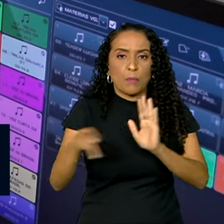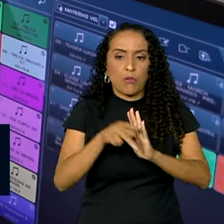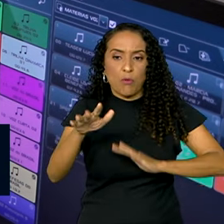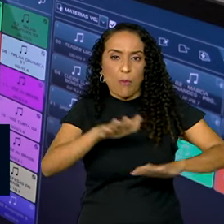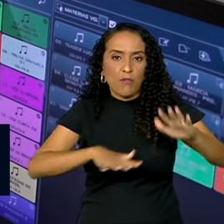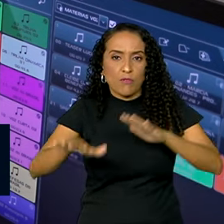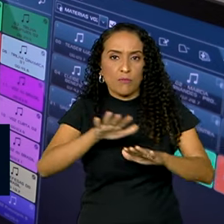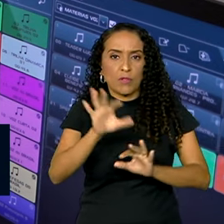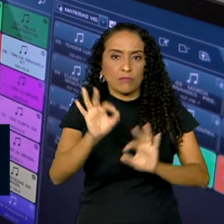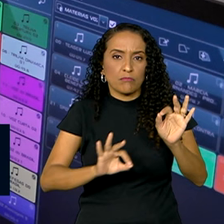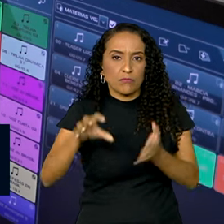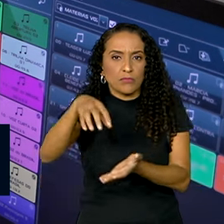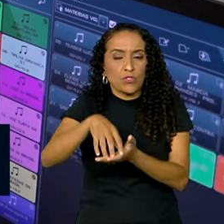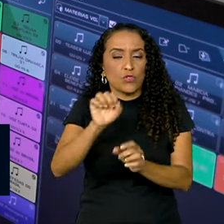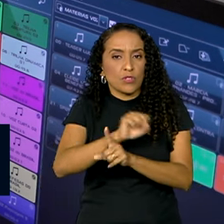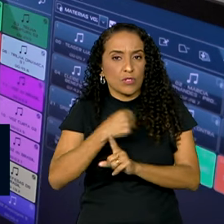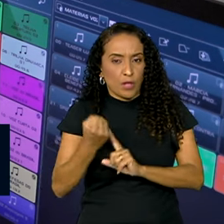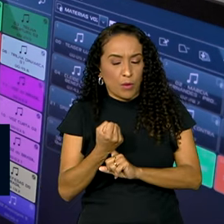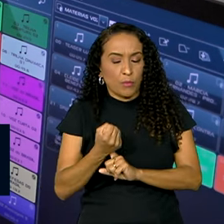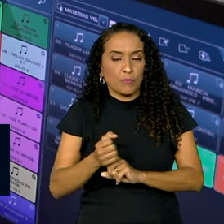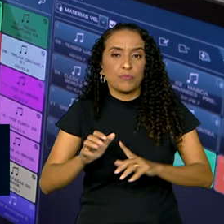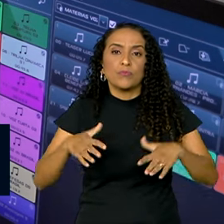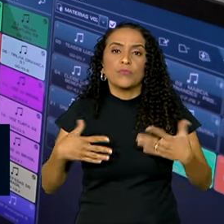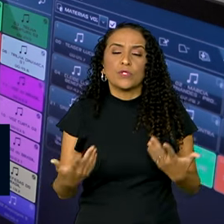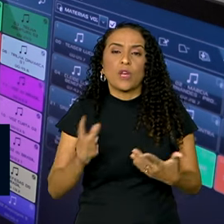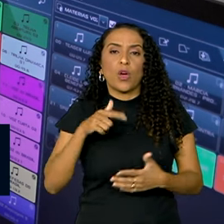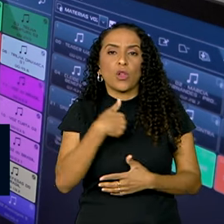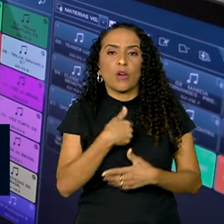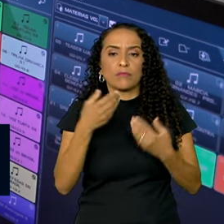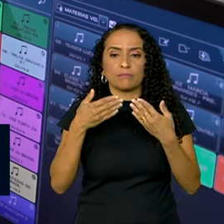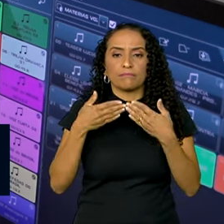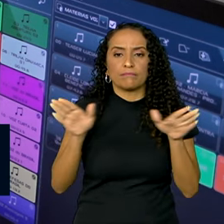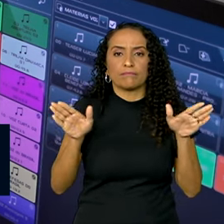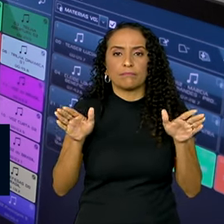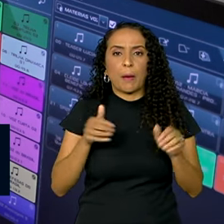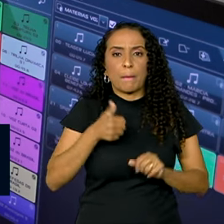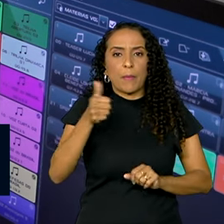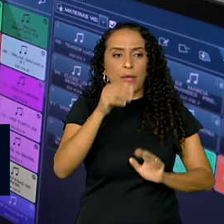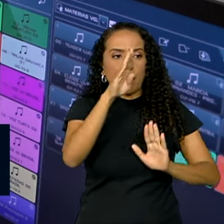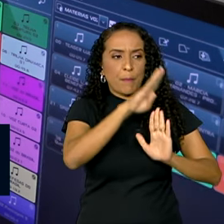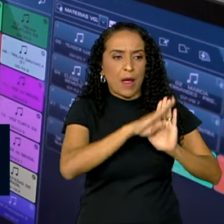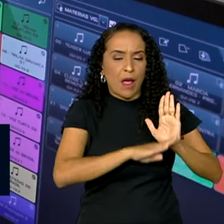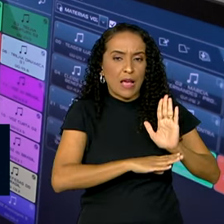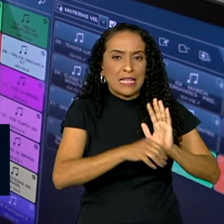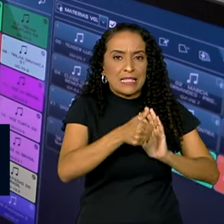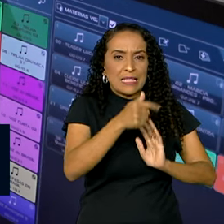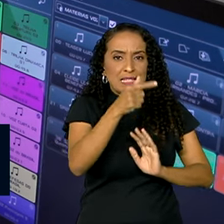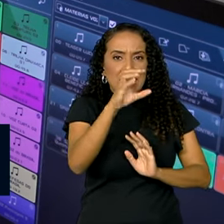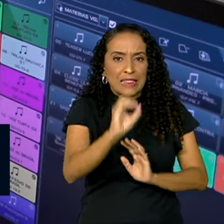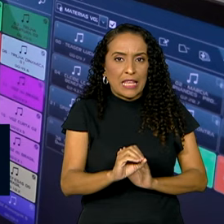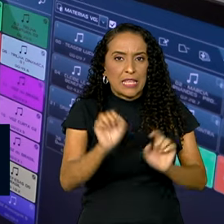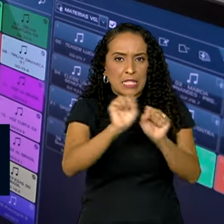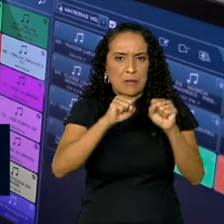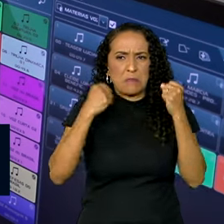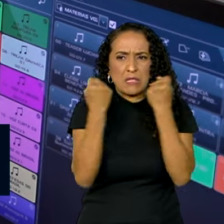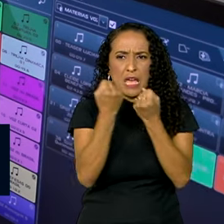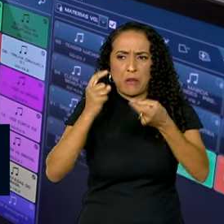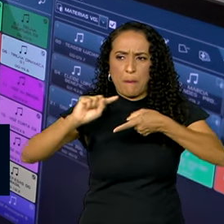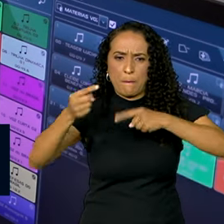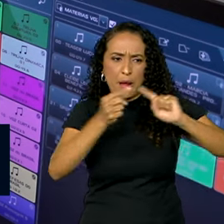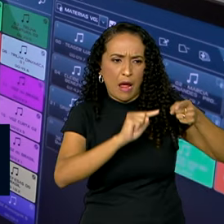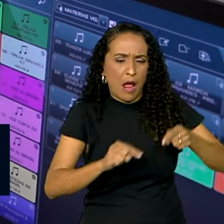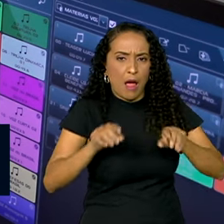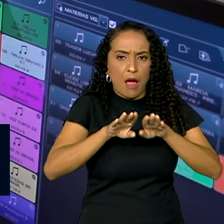movimentos de organizações sociais então nós lançamos uma primeira lista de 170 seminários debates